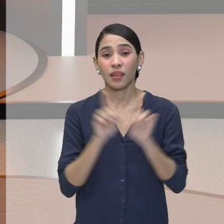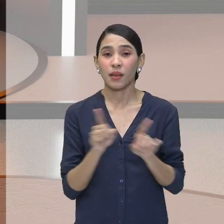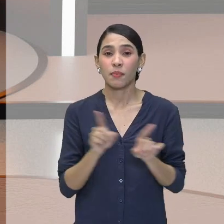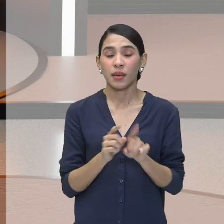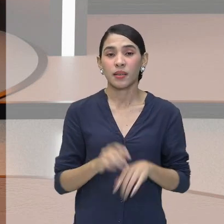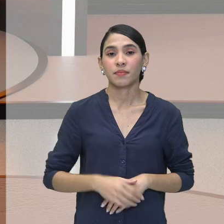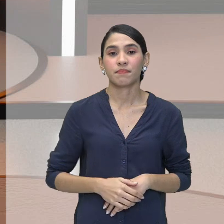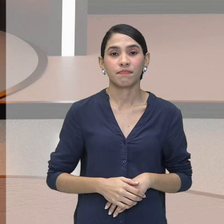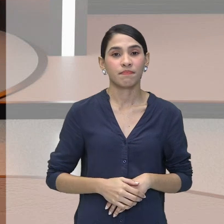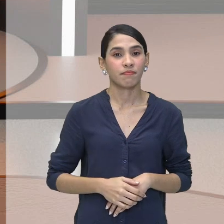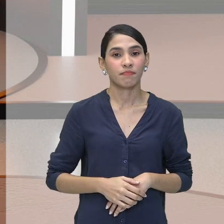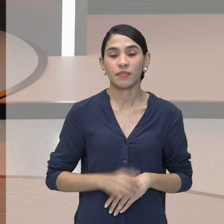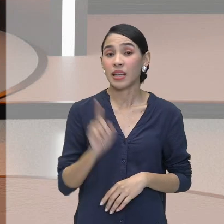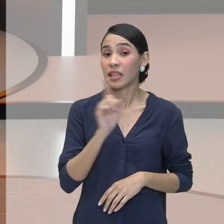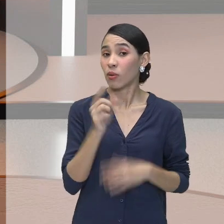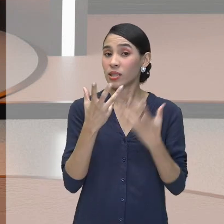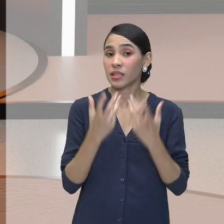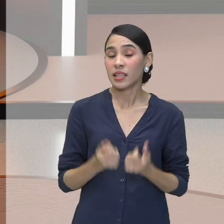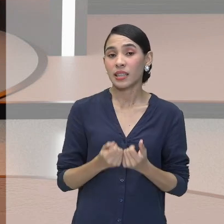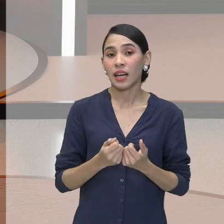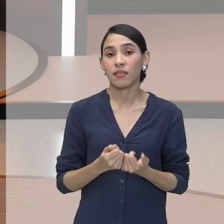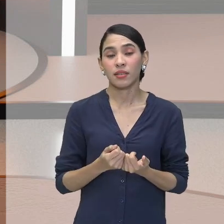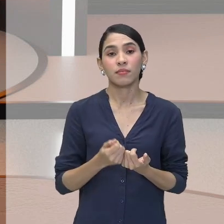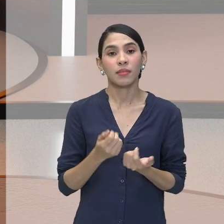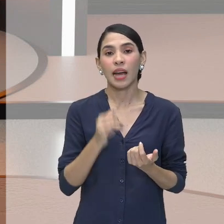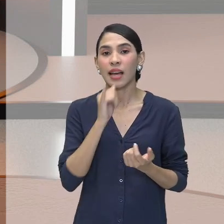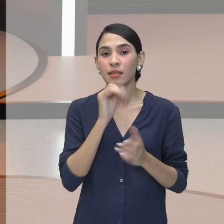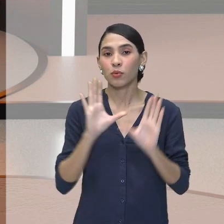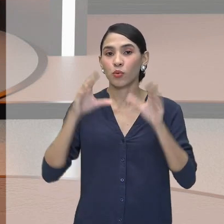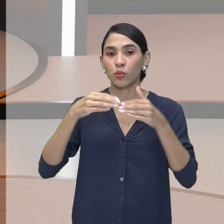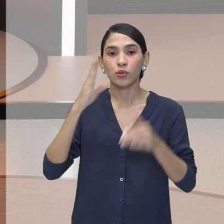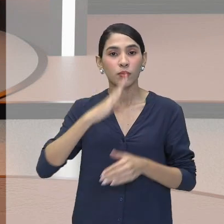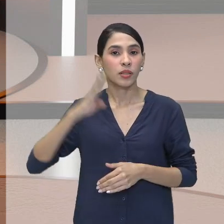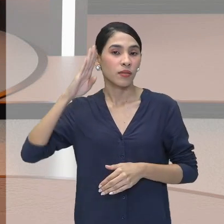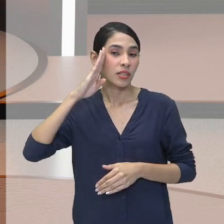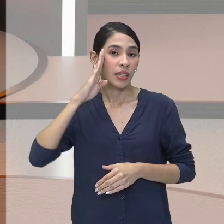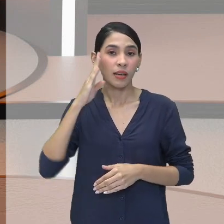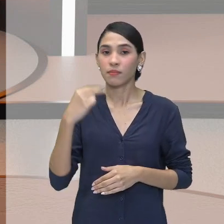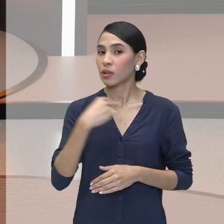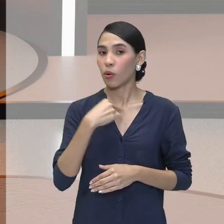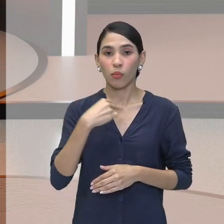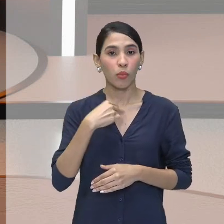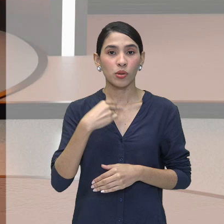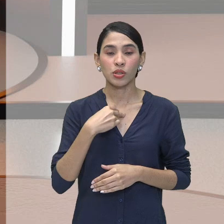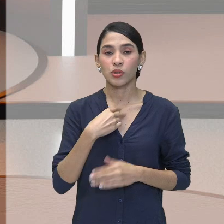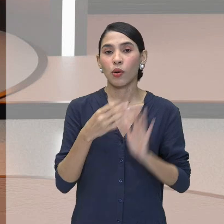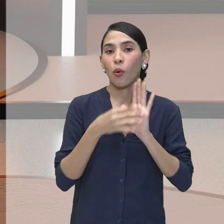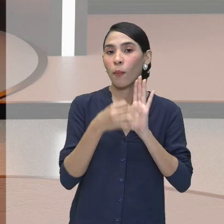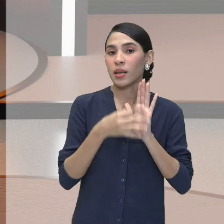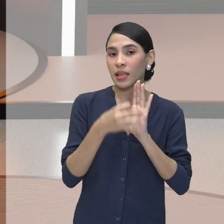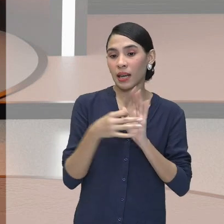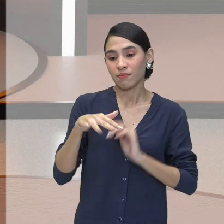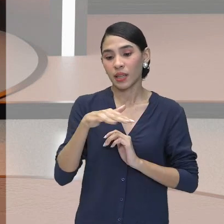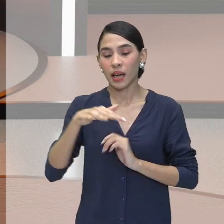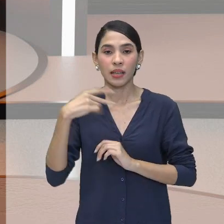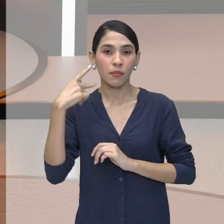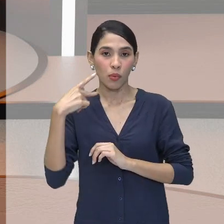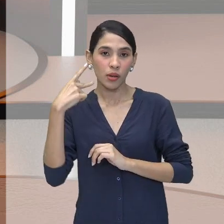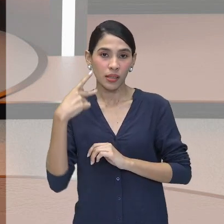não era permitido a quem? Aos militares se manifestar politicamente, tá?